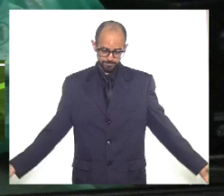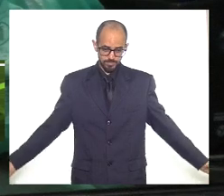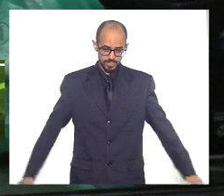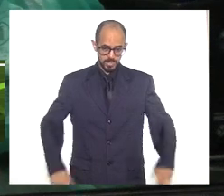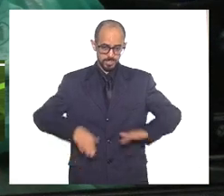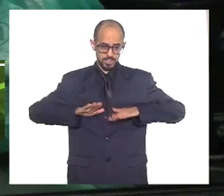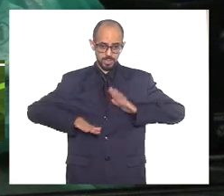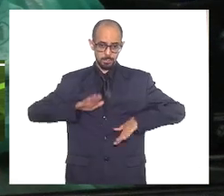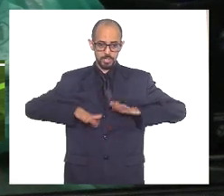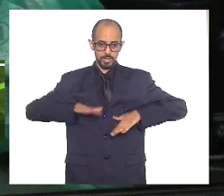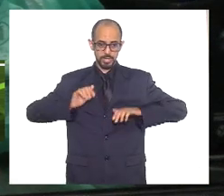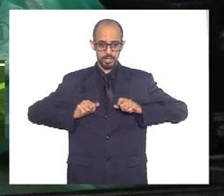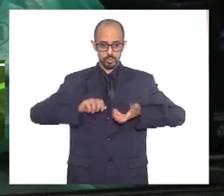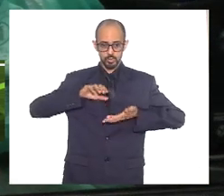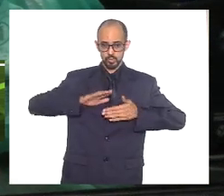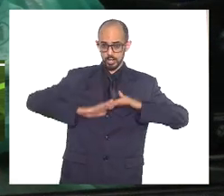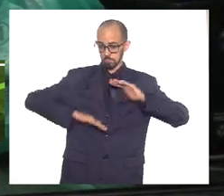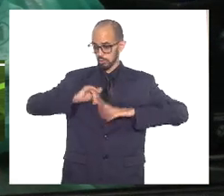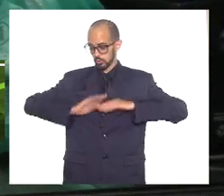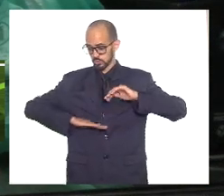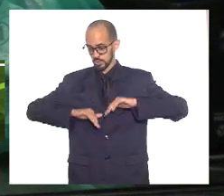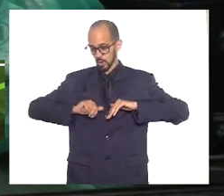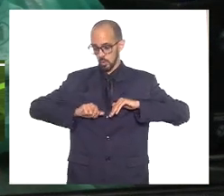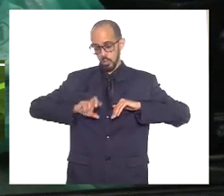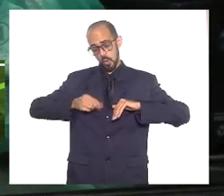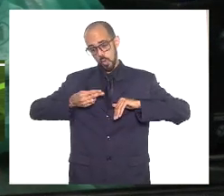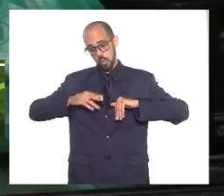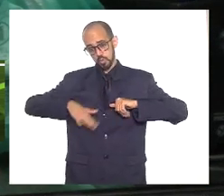da categoria ou geral,